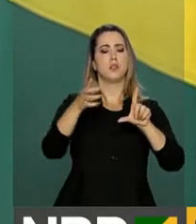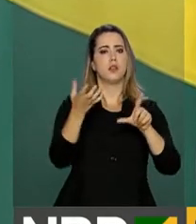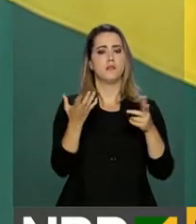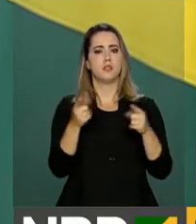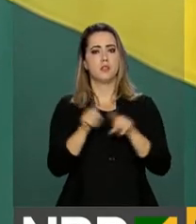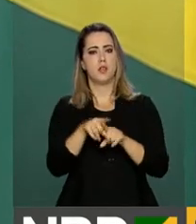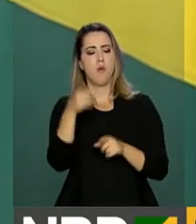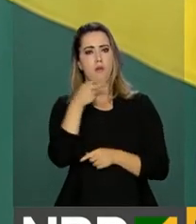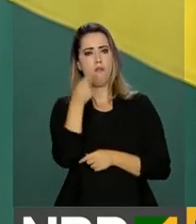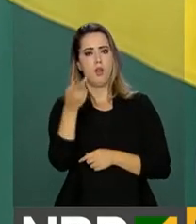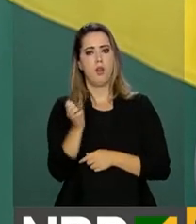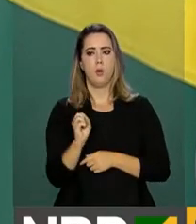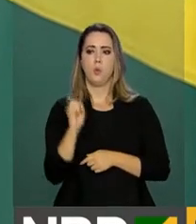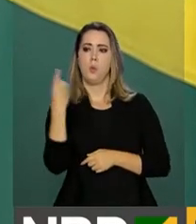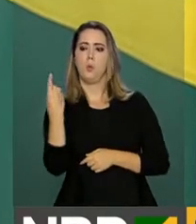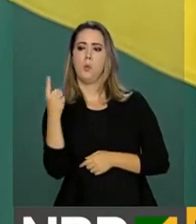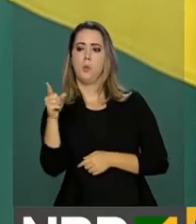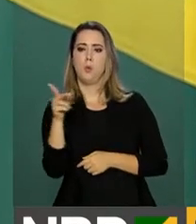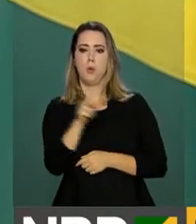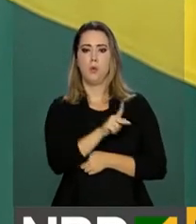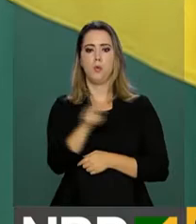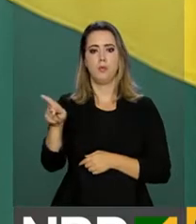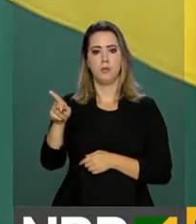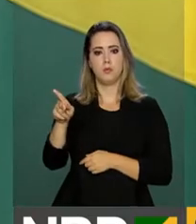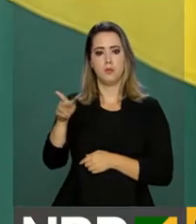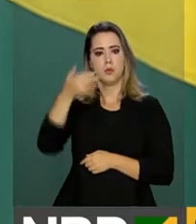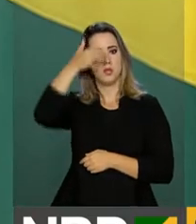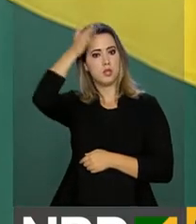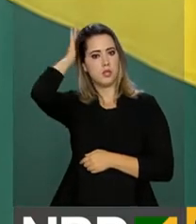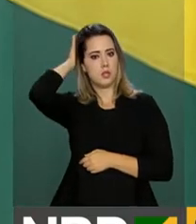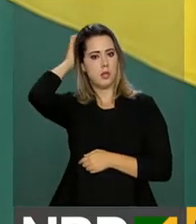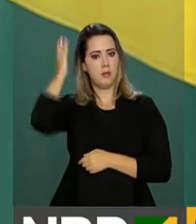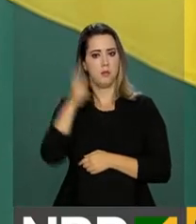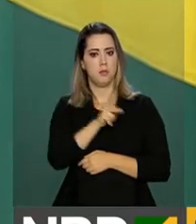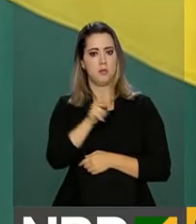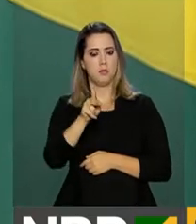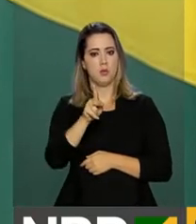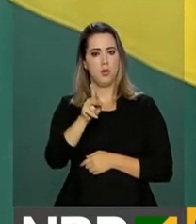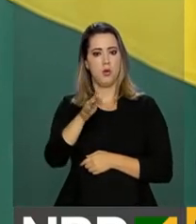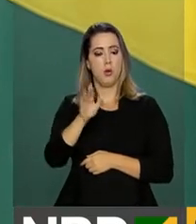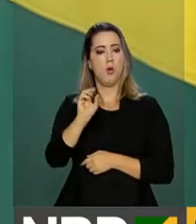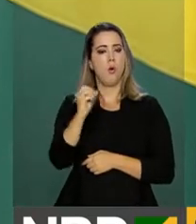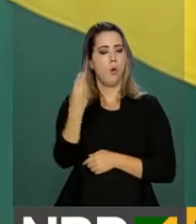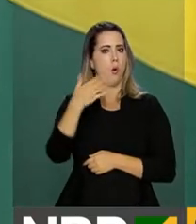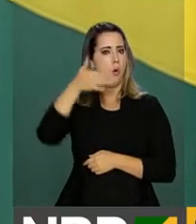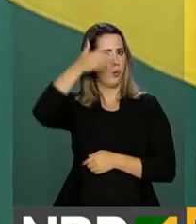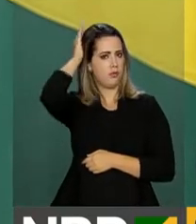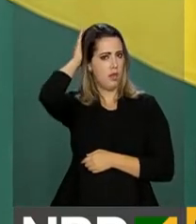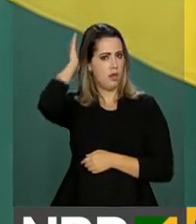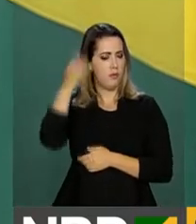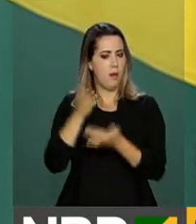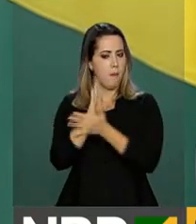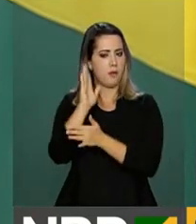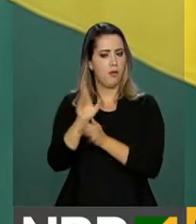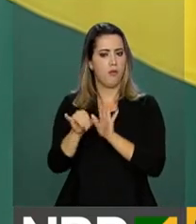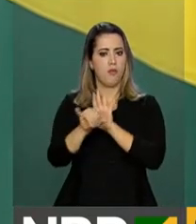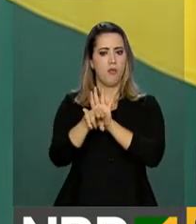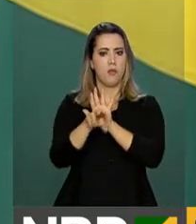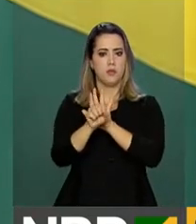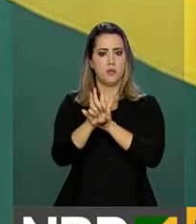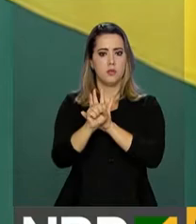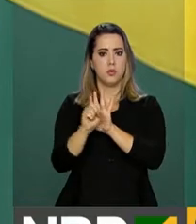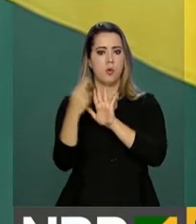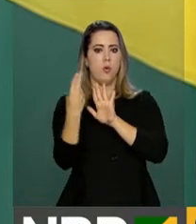a prova o tvs como personaliza no meu governo vou terminar a prova a reforma da previdência o governo